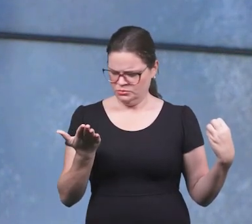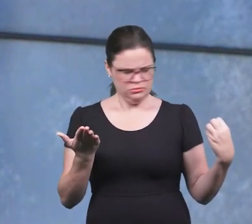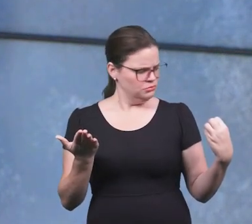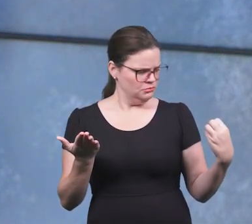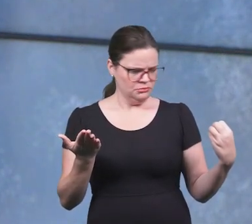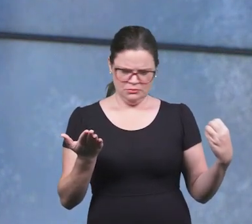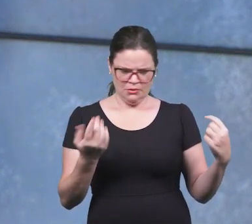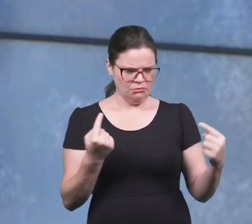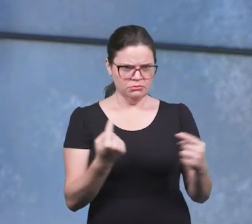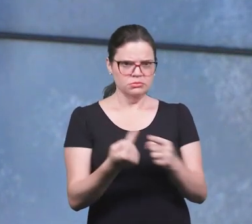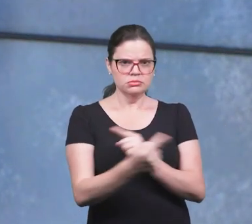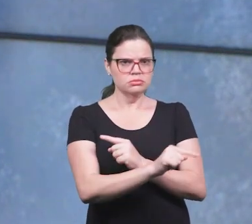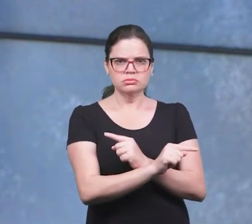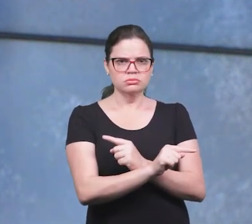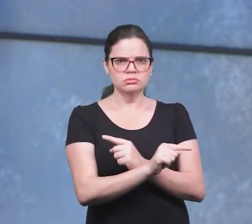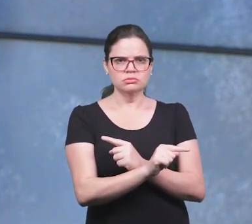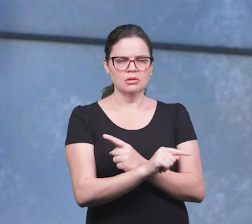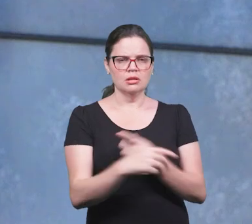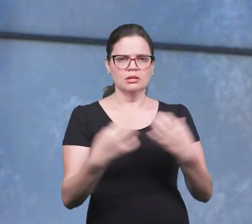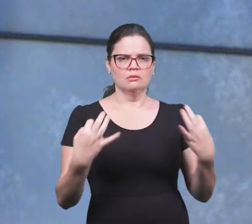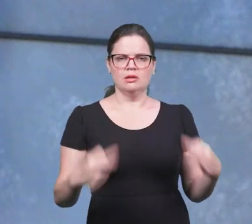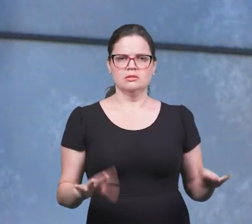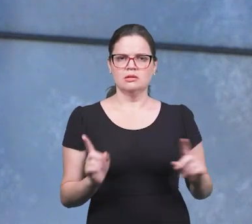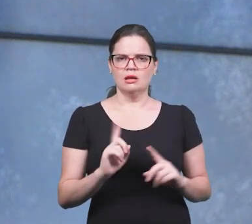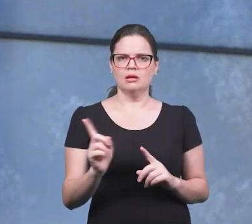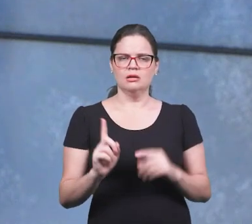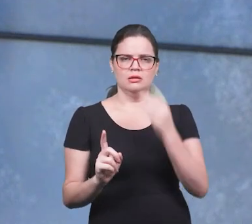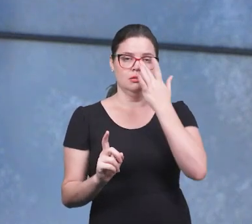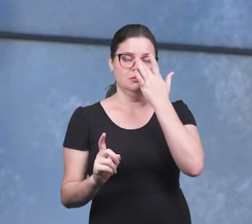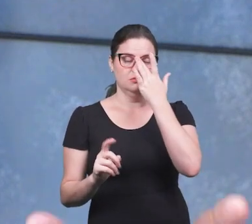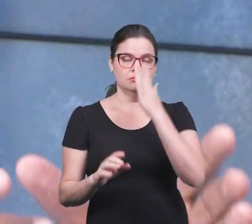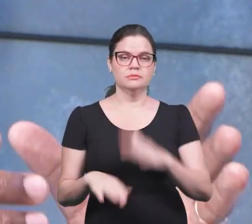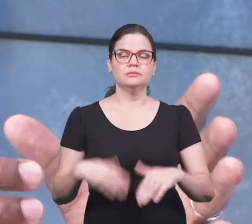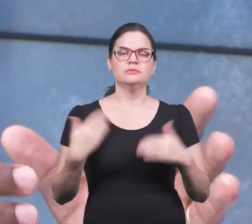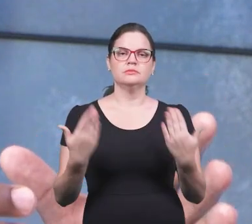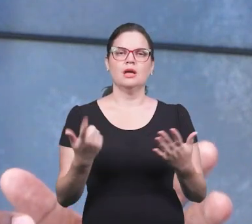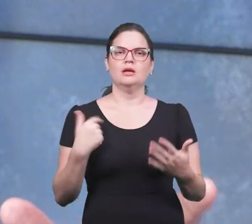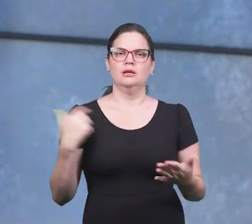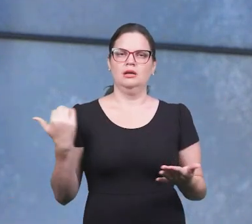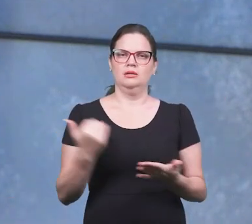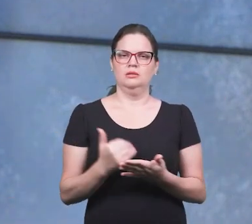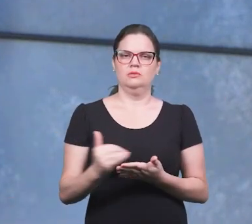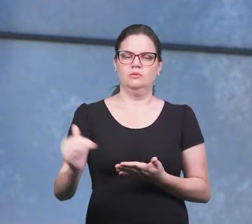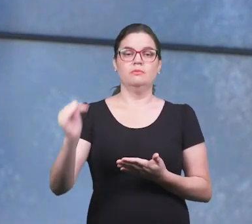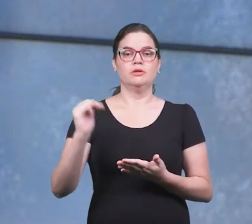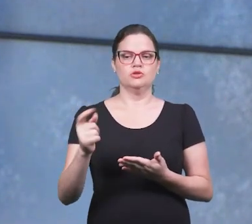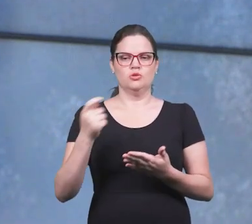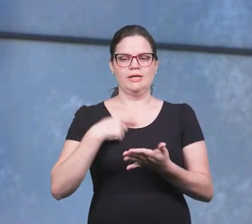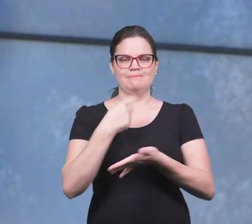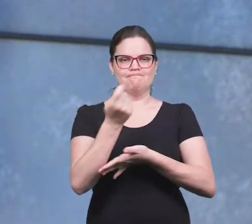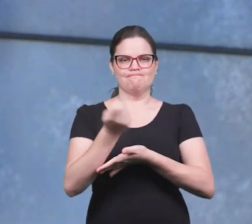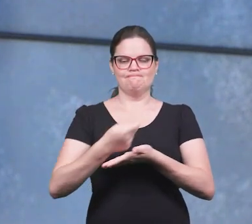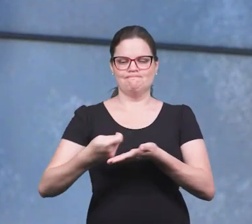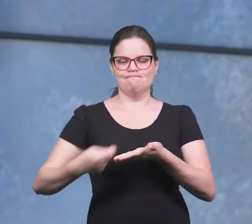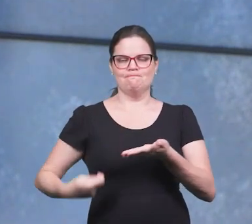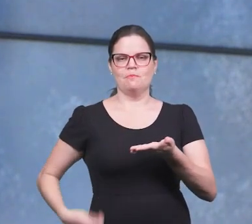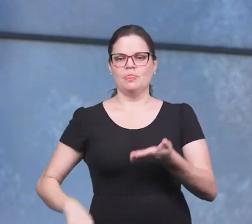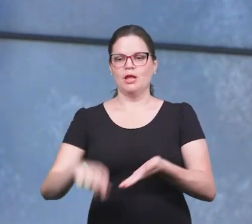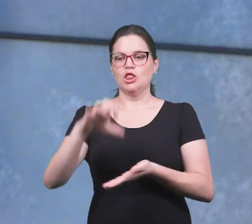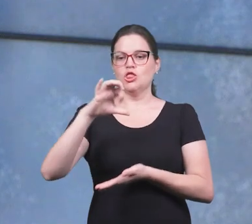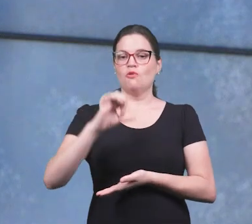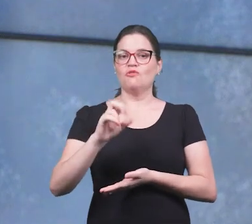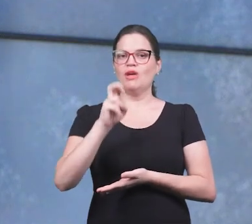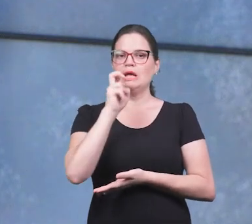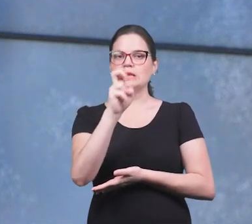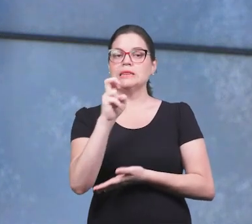E, diante disso, ele colocou ali 95 teses, né, ou questionamentos,